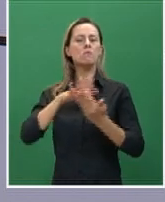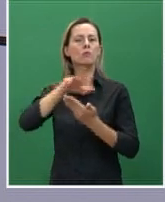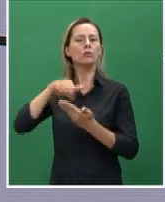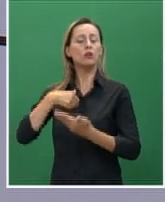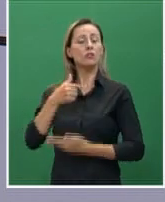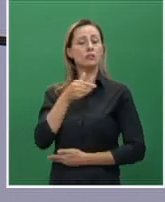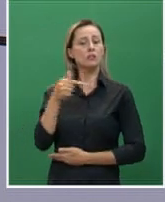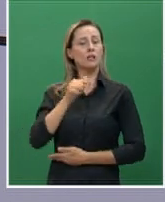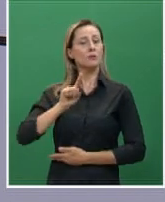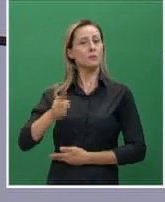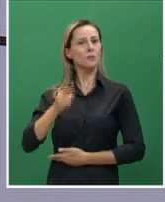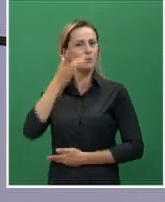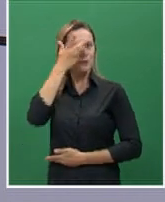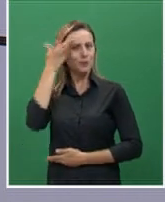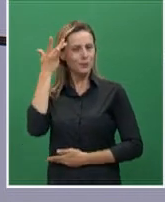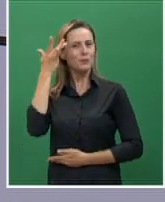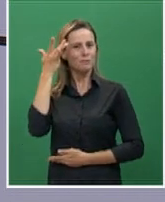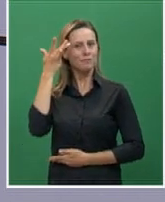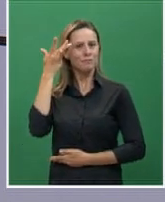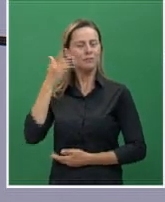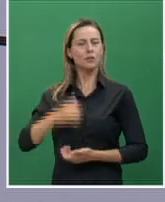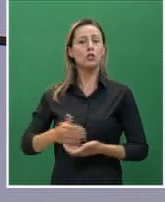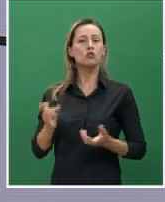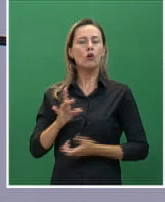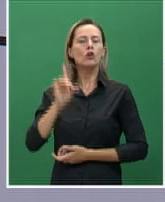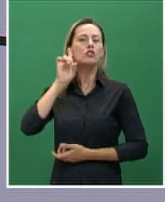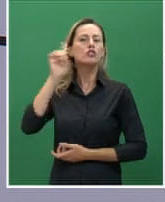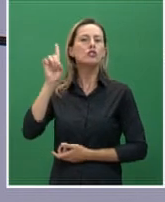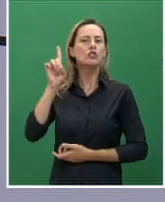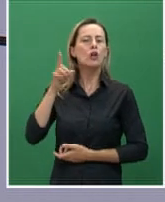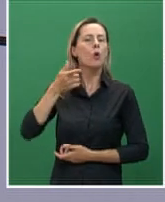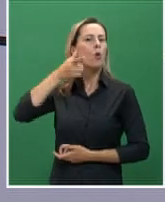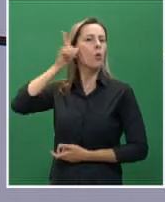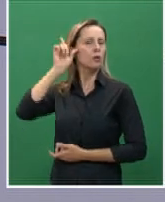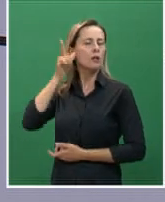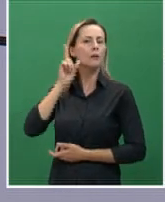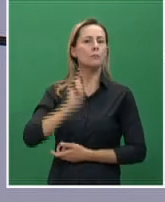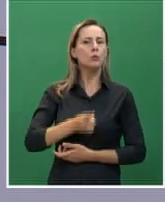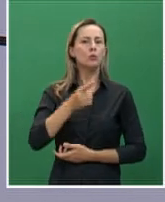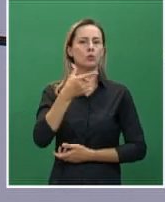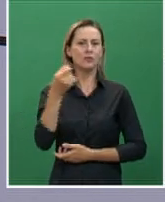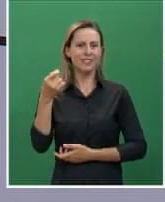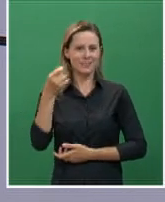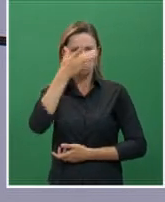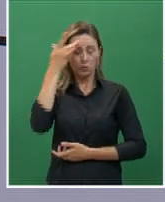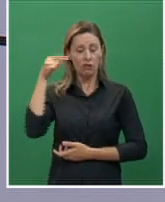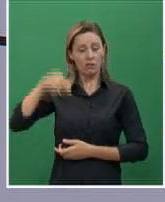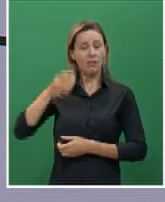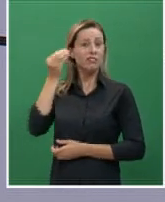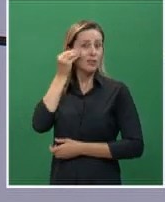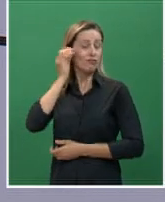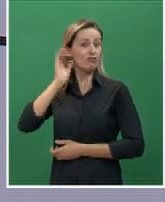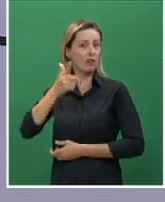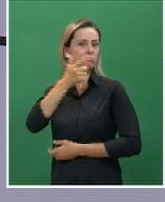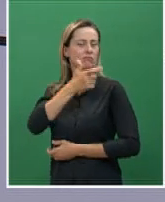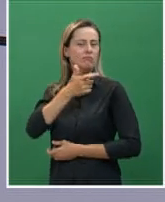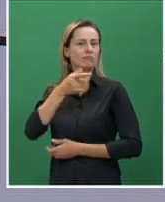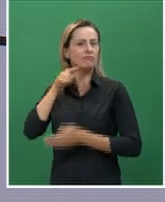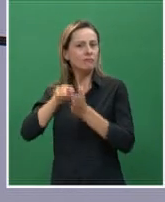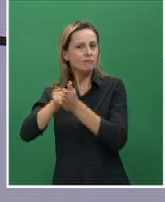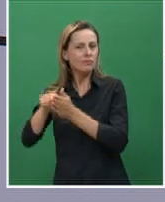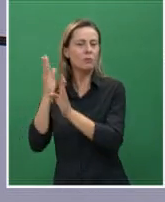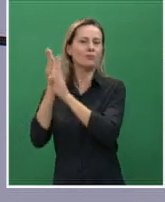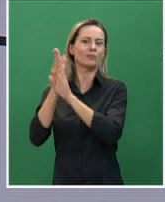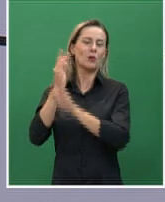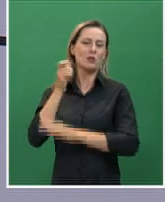77 mil pessoas só no dia de ontem foram mais de 1200 pessoas testadas na cidade de Blumenau teste é o que